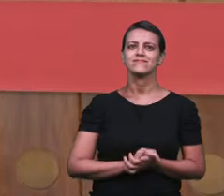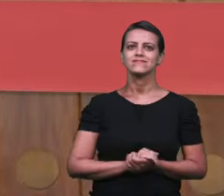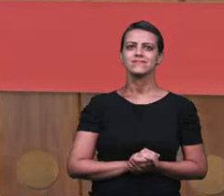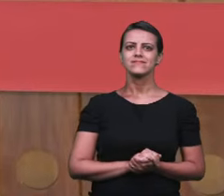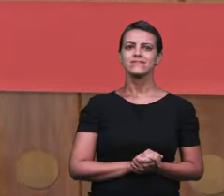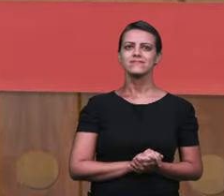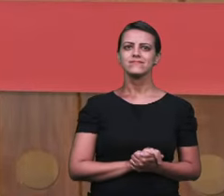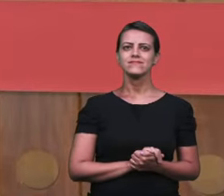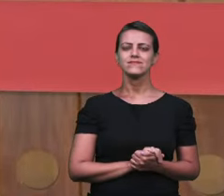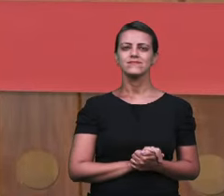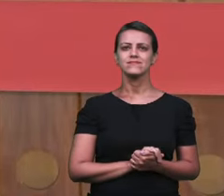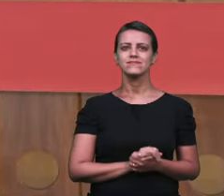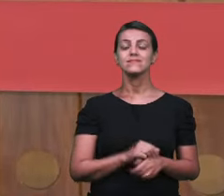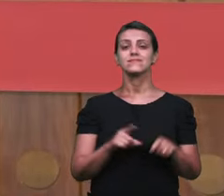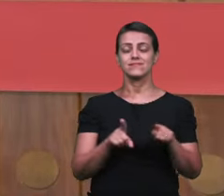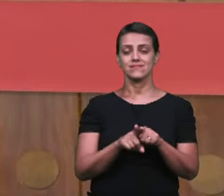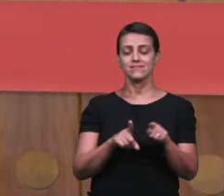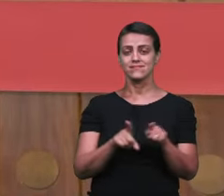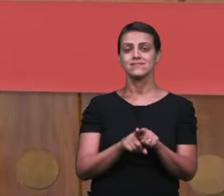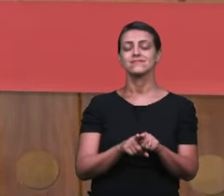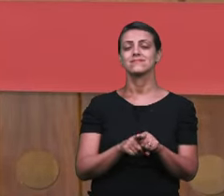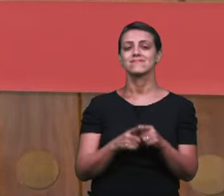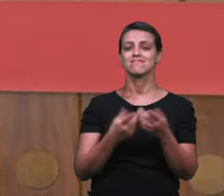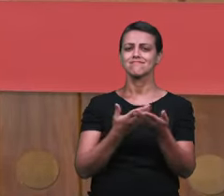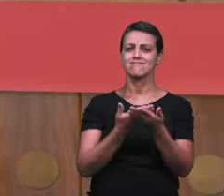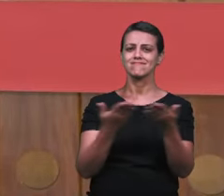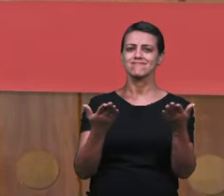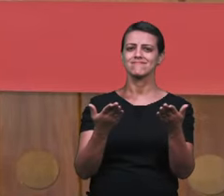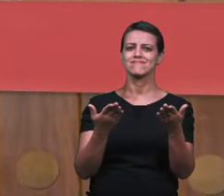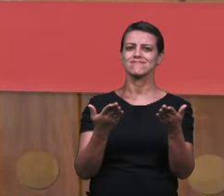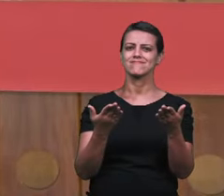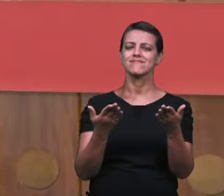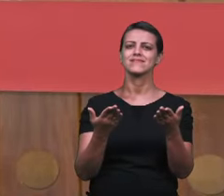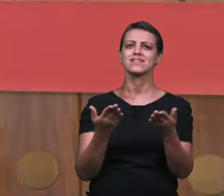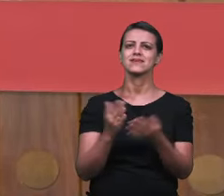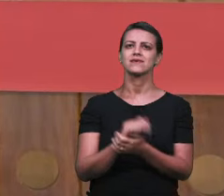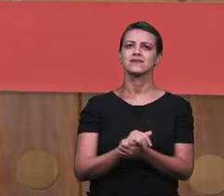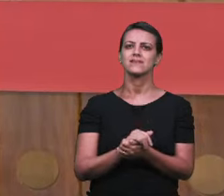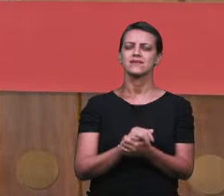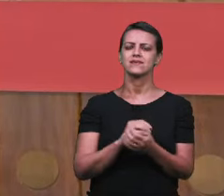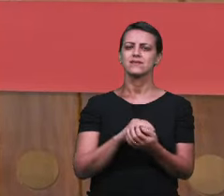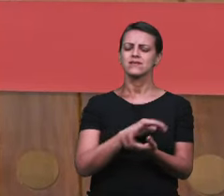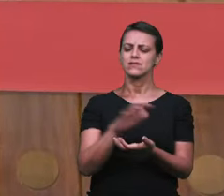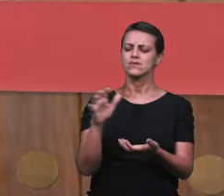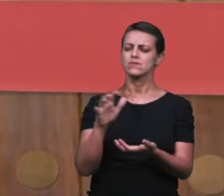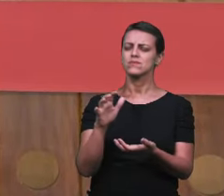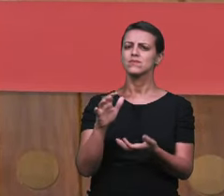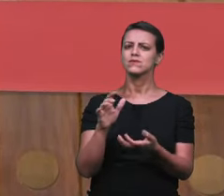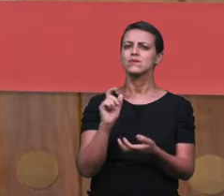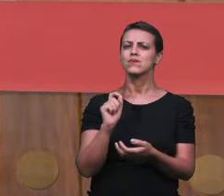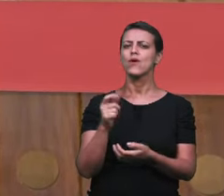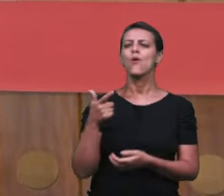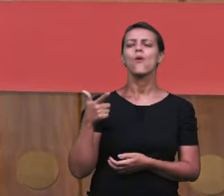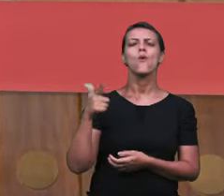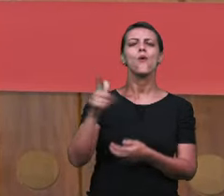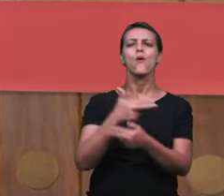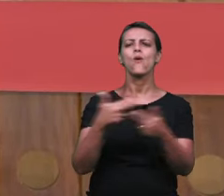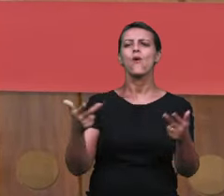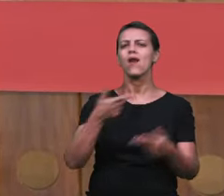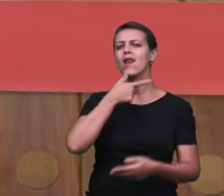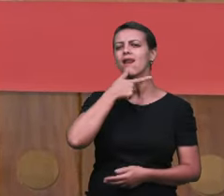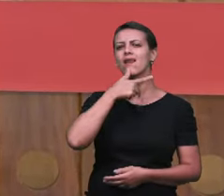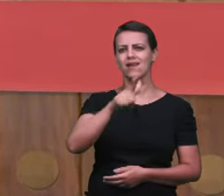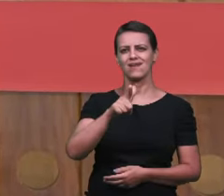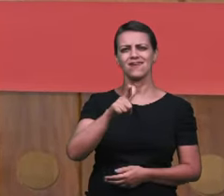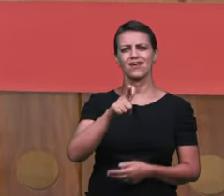queremos também estender a nossa saudação àqueles que estão recebendo a nossa transmissão através de outros idiomas. Ela está sendo